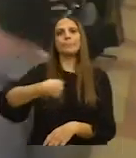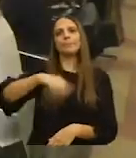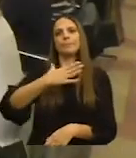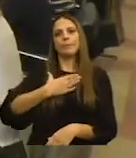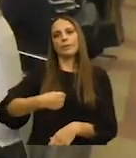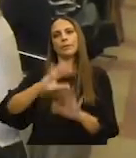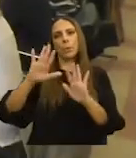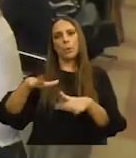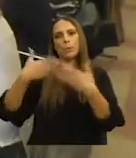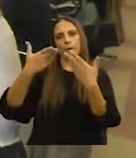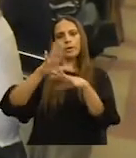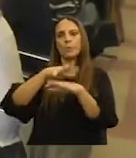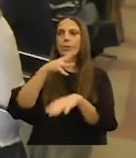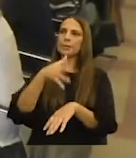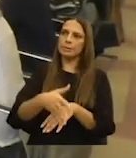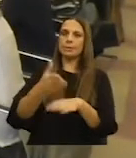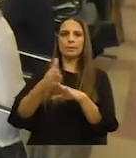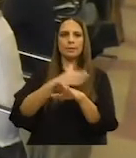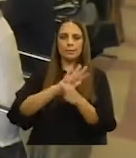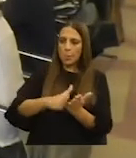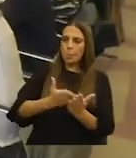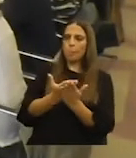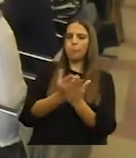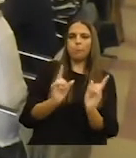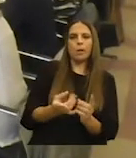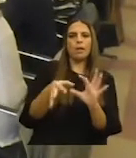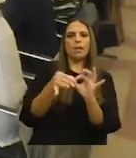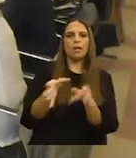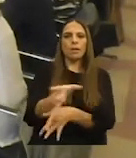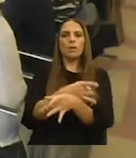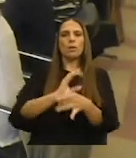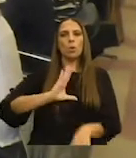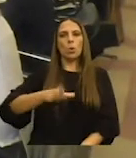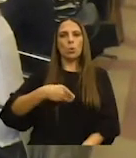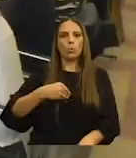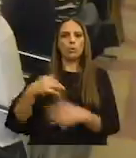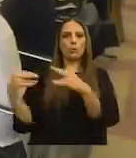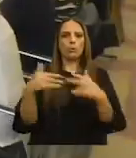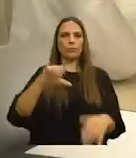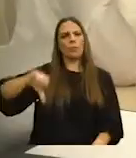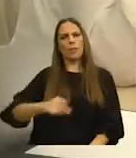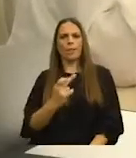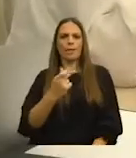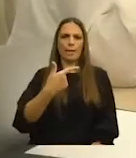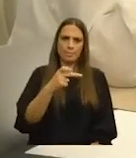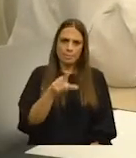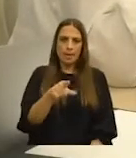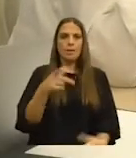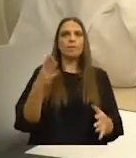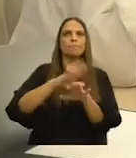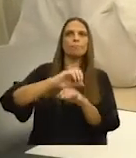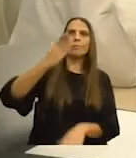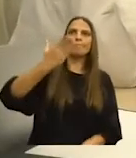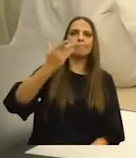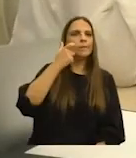Nós gostávamos de começar por referir a moção que trazemos aqui hoje sobre o Campeonato Mundial de Futebol a realizar no Qatar. As violações de